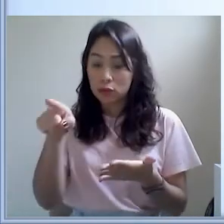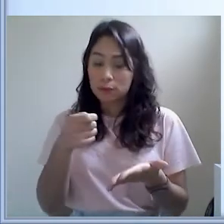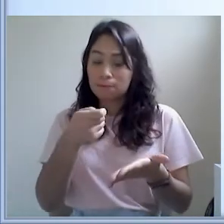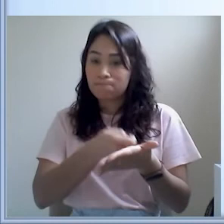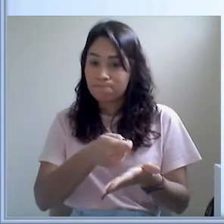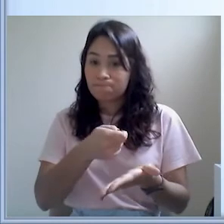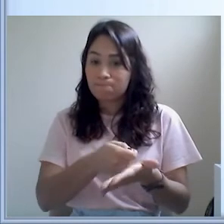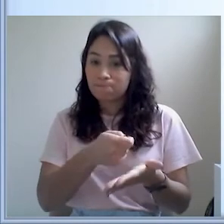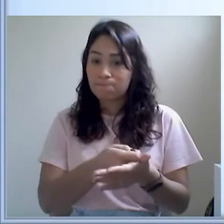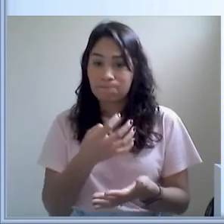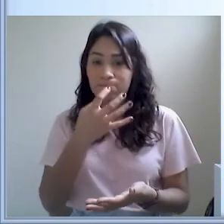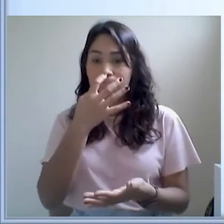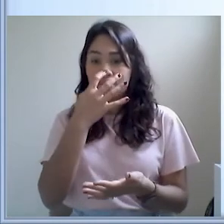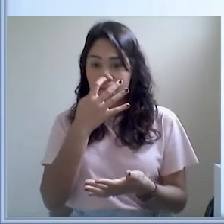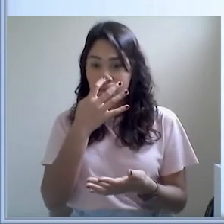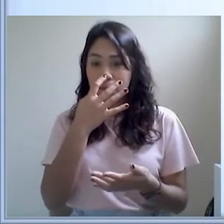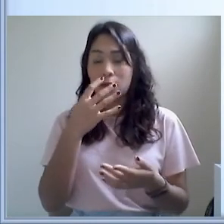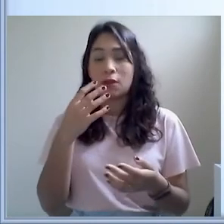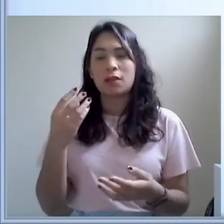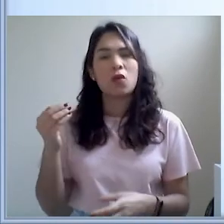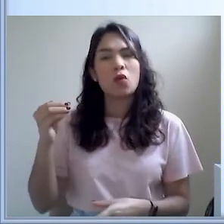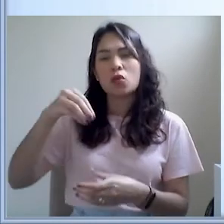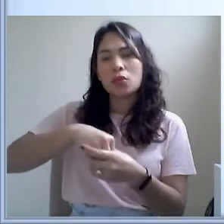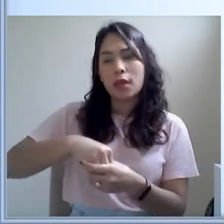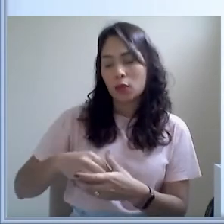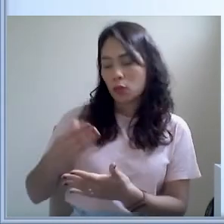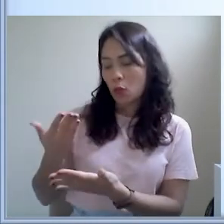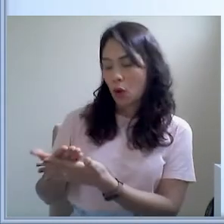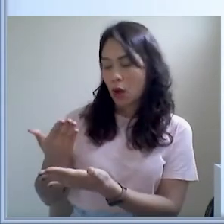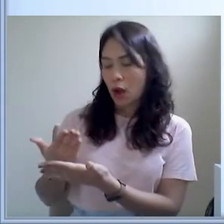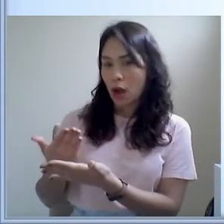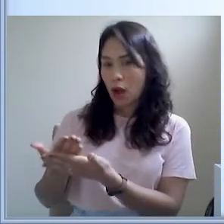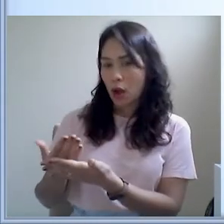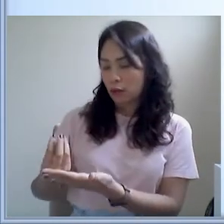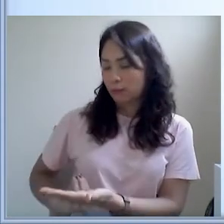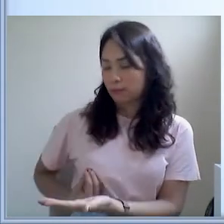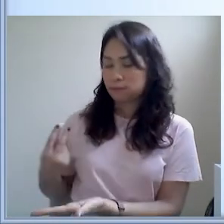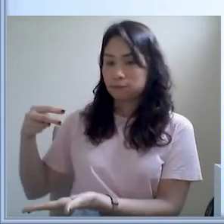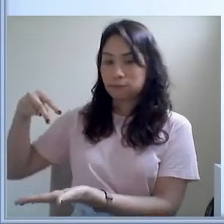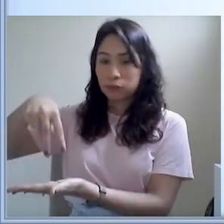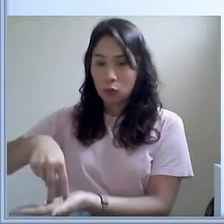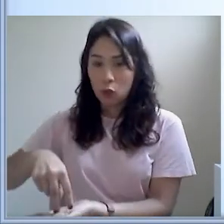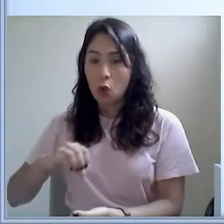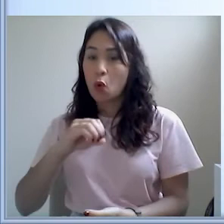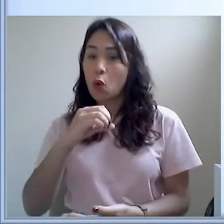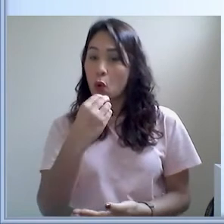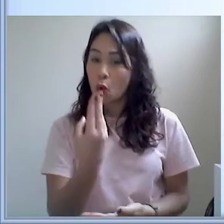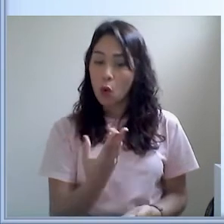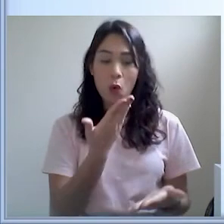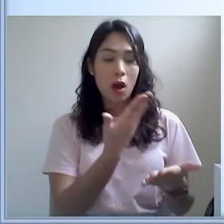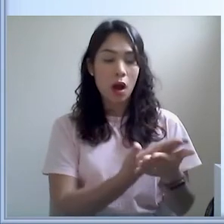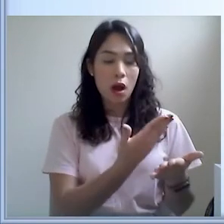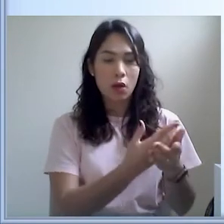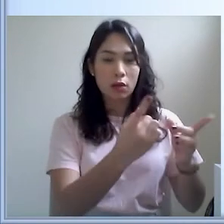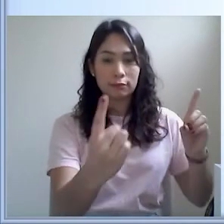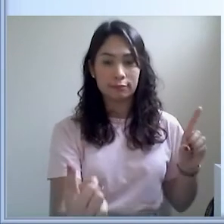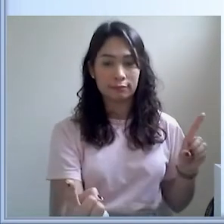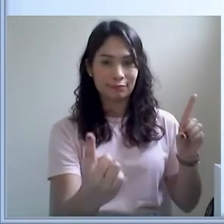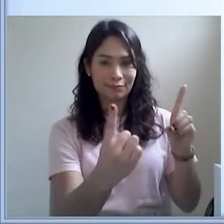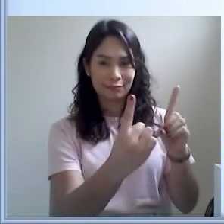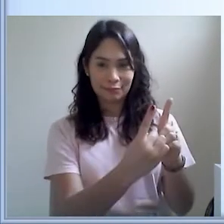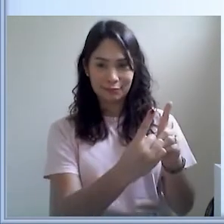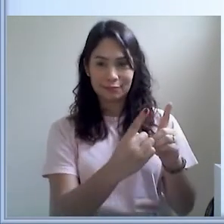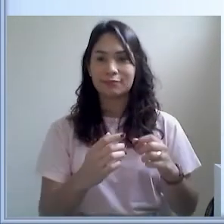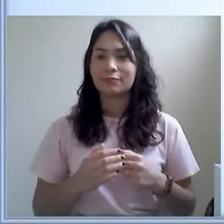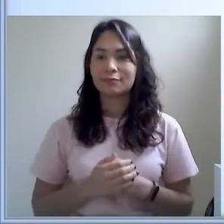obrigatório e pré-requisito para as aulas discursivas presenciais semanais ou para as aulas discursivas síncronas,